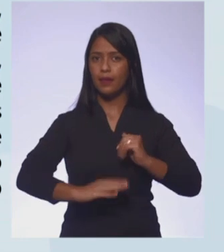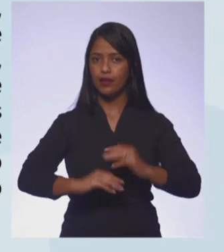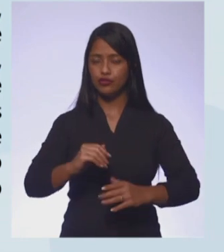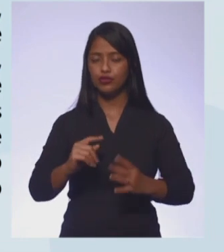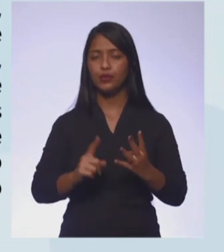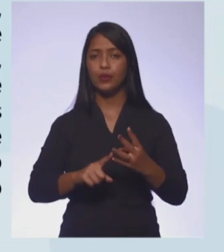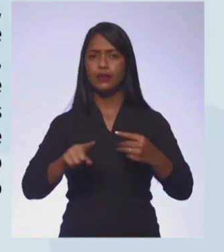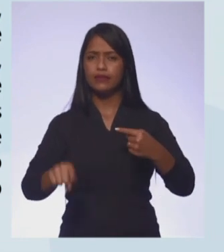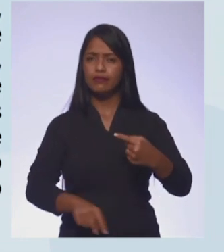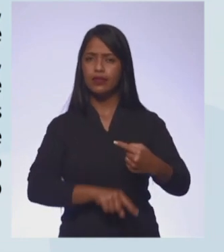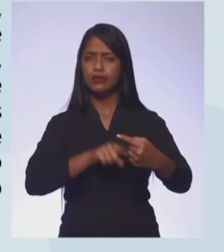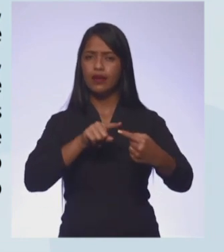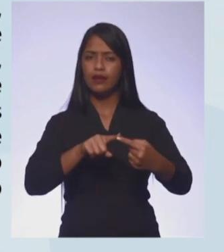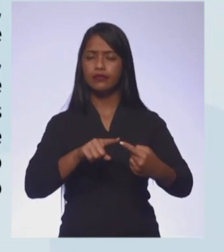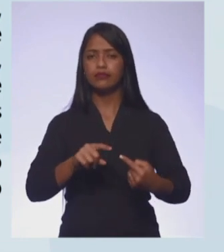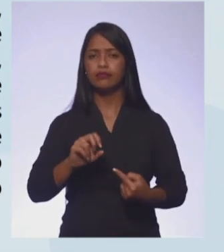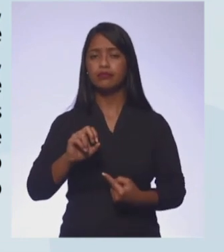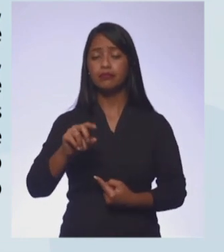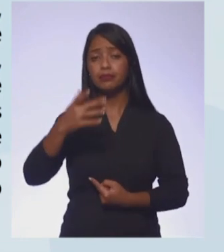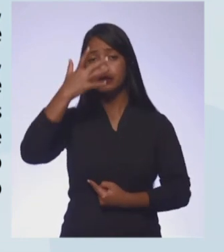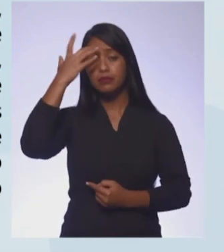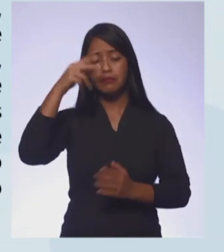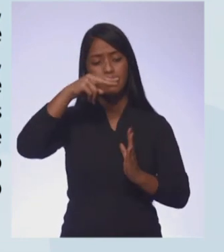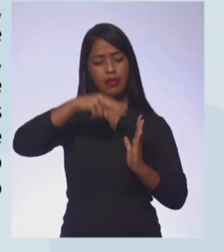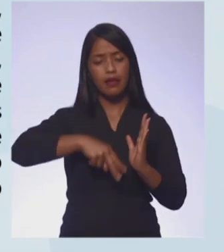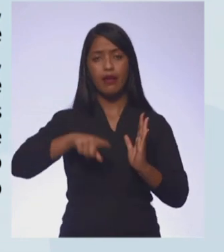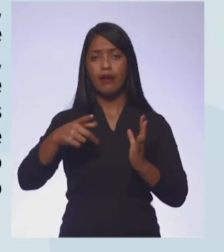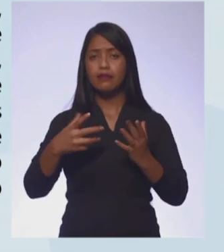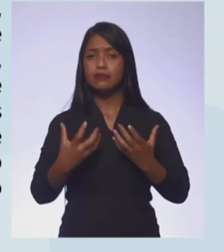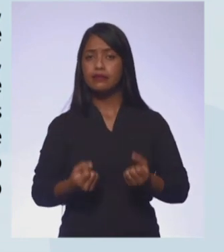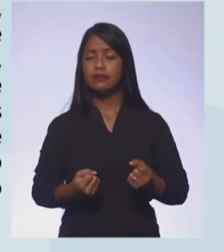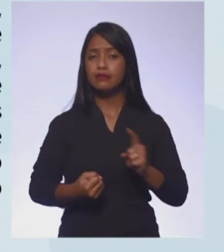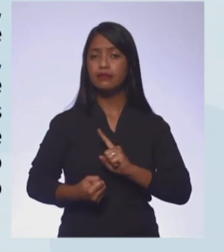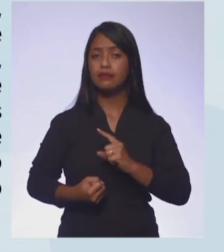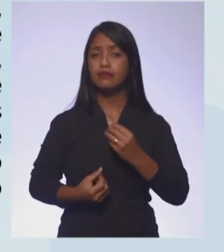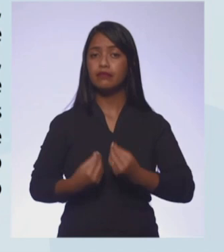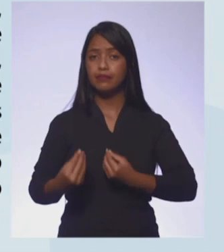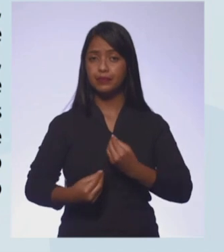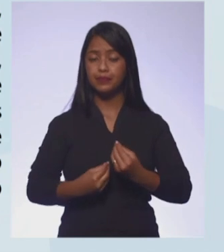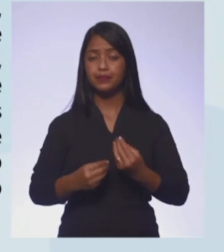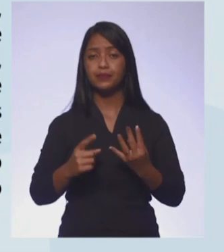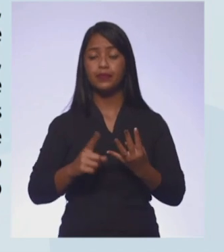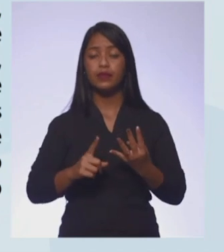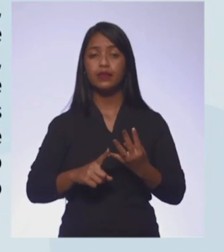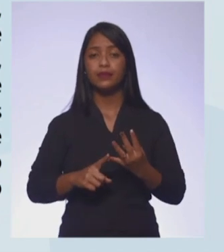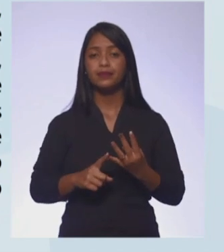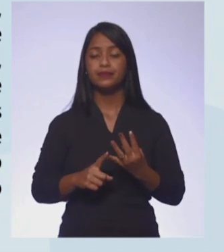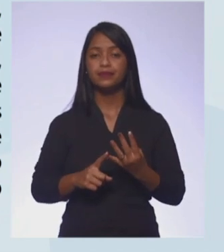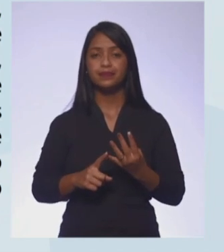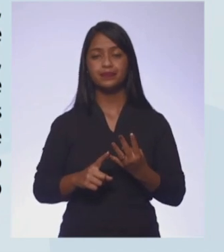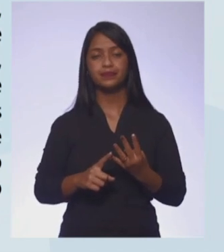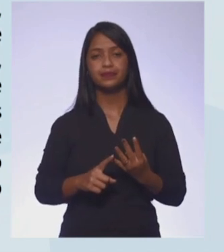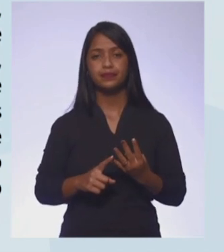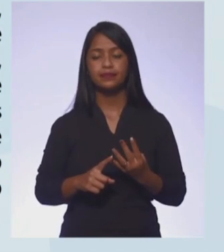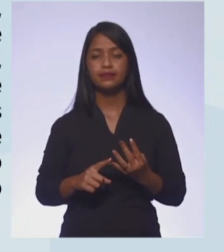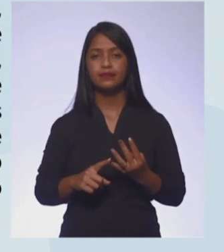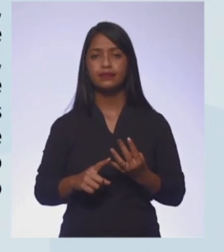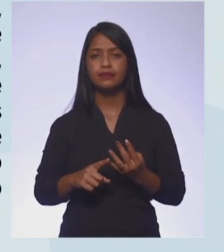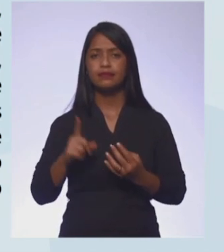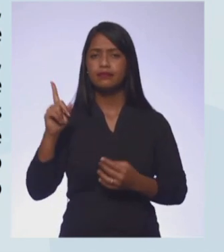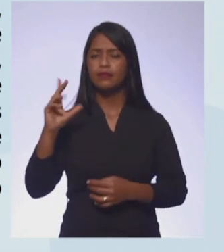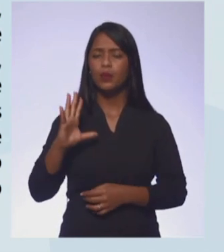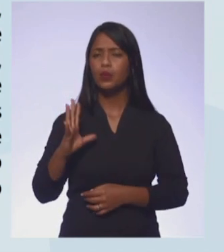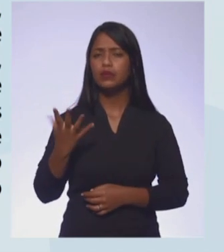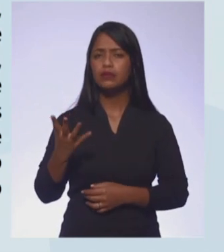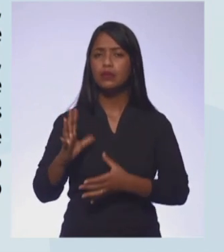a aceitabilidade, então, é como o outro vai receber isso, a situacionalidade, né? Então, em que situação isso